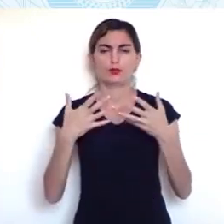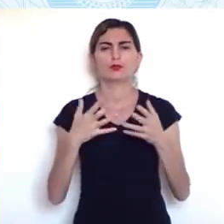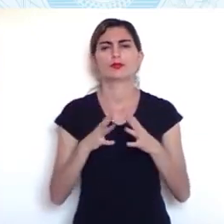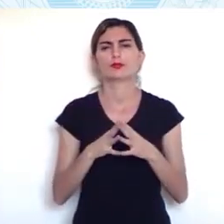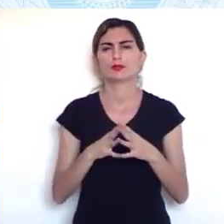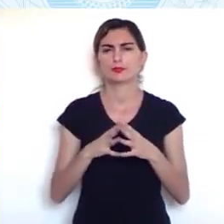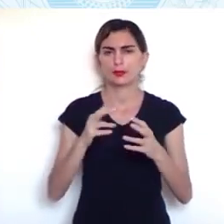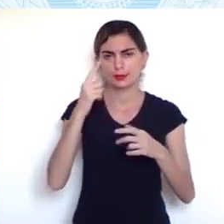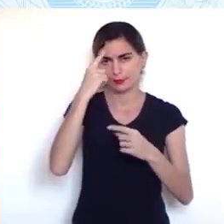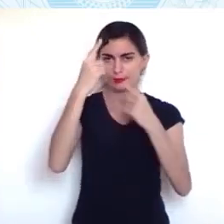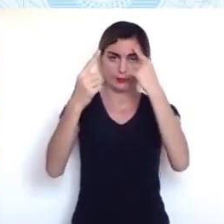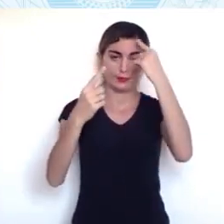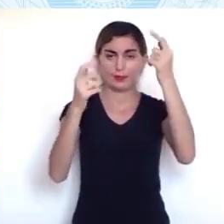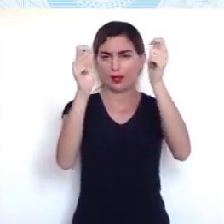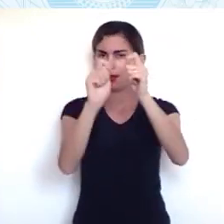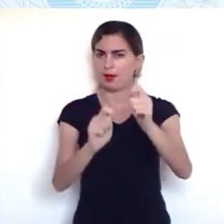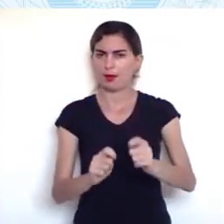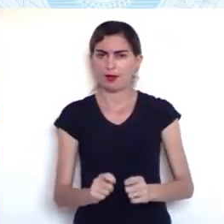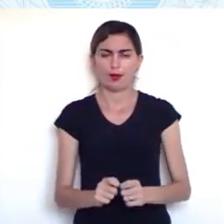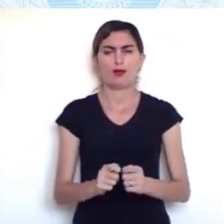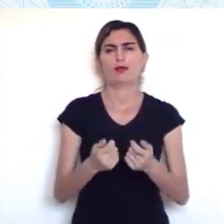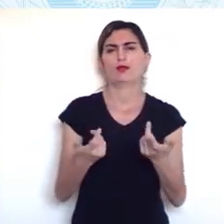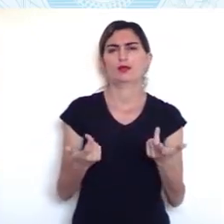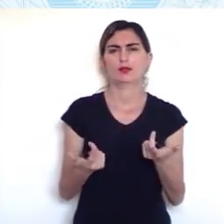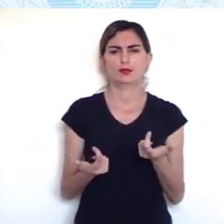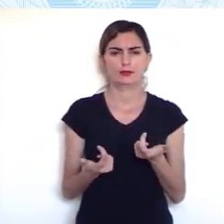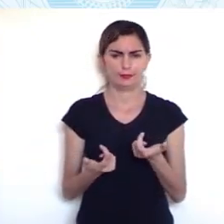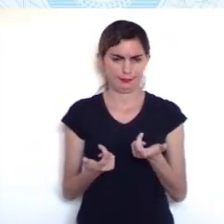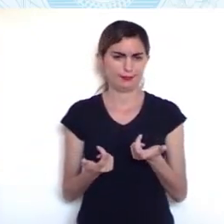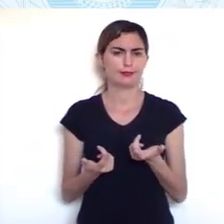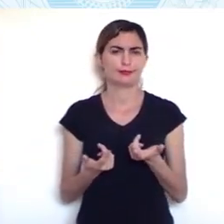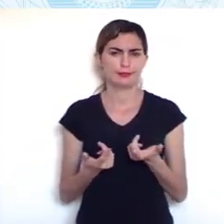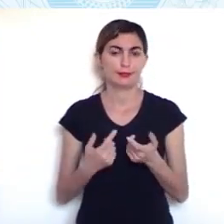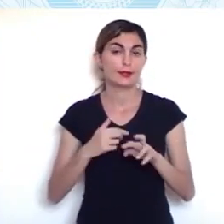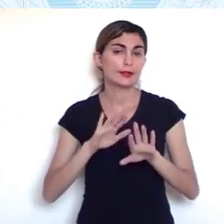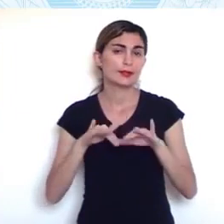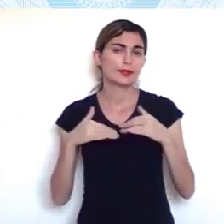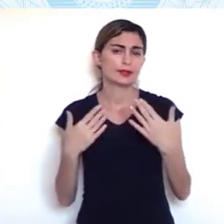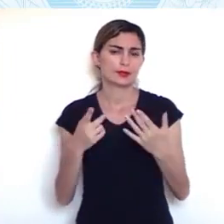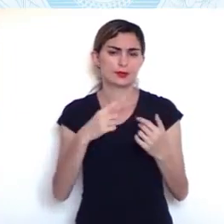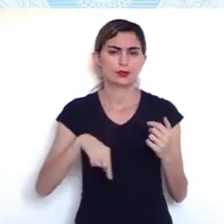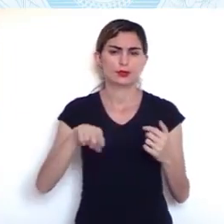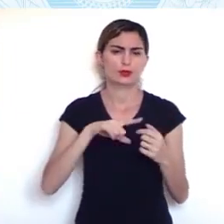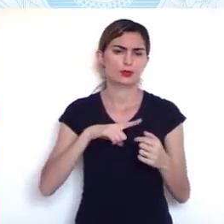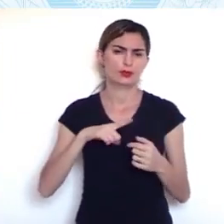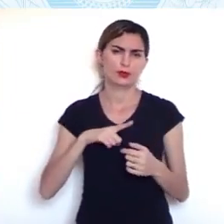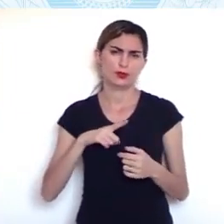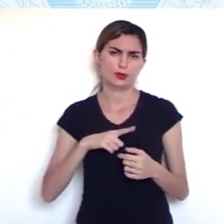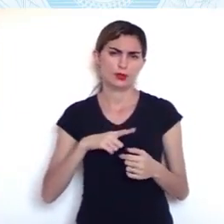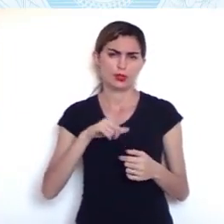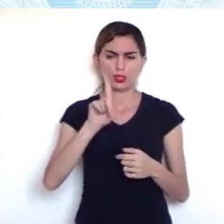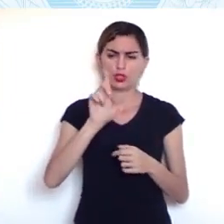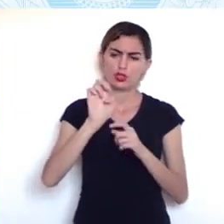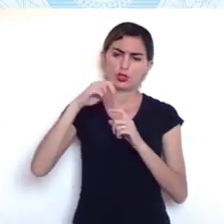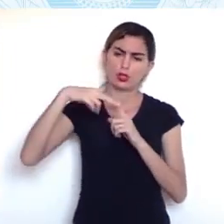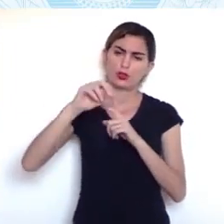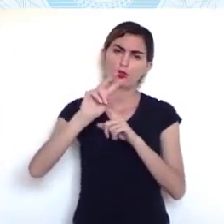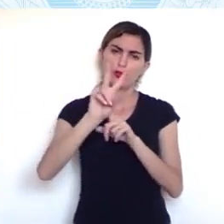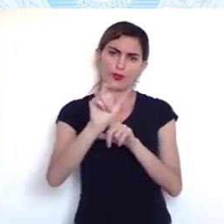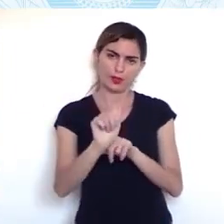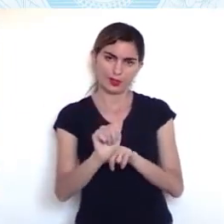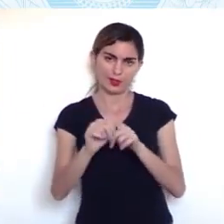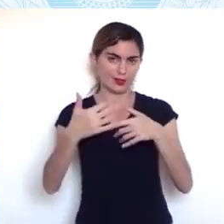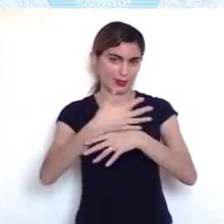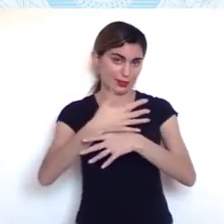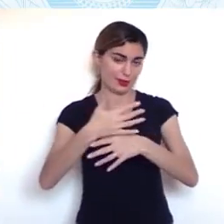enfatizar as suas ideias artísticas e culturais. Então, nós vamos ter aí Gênova,